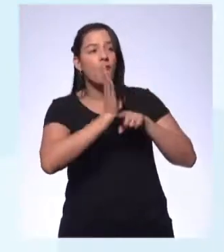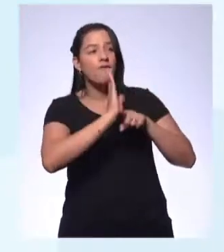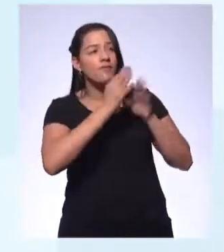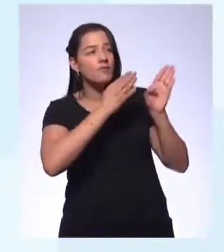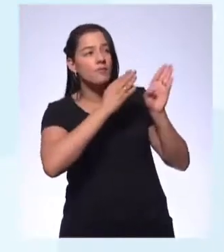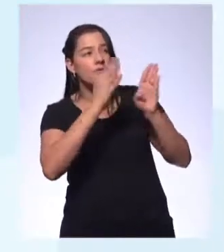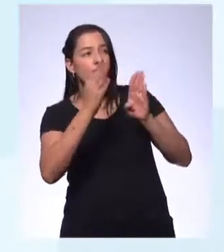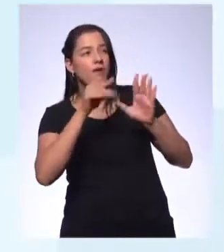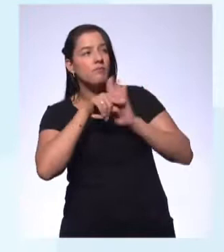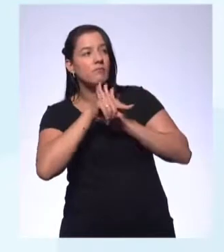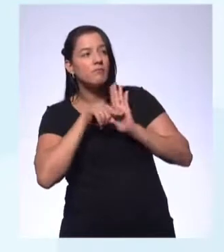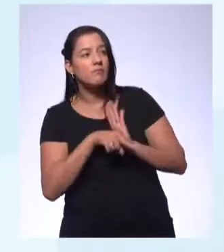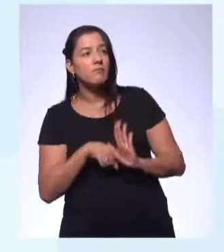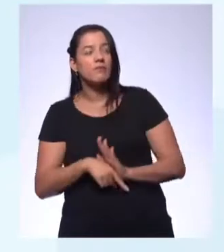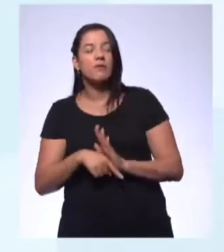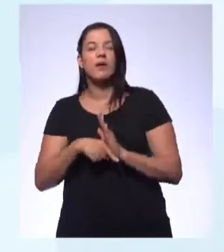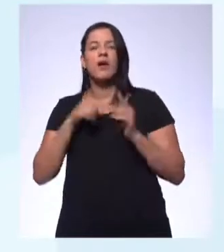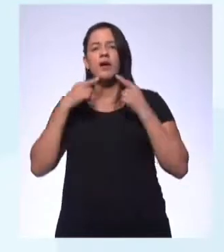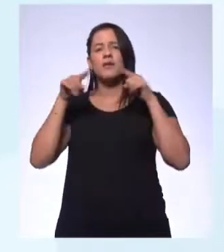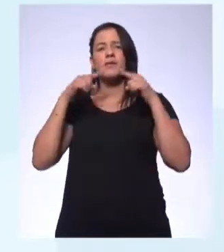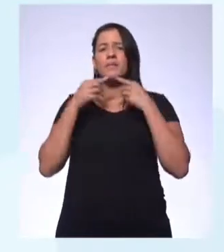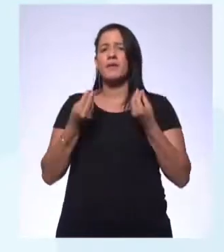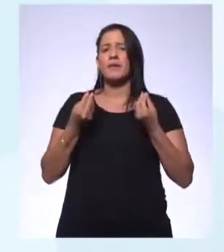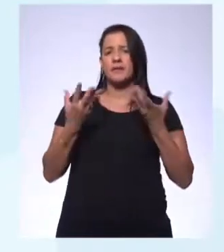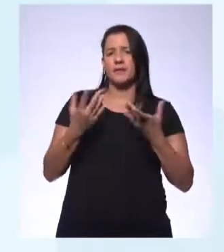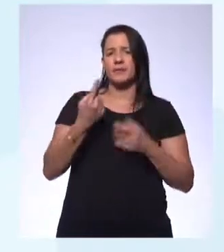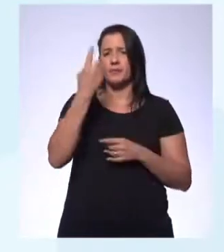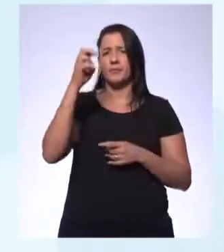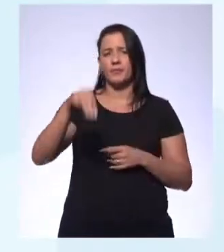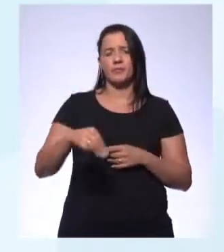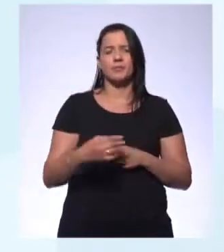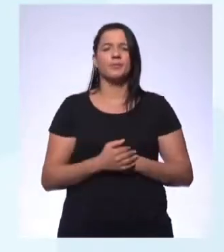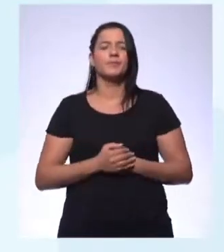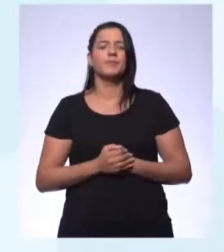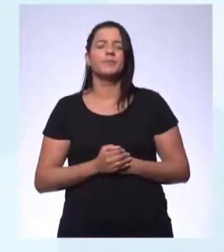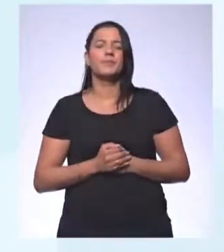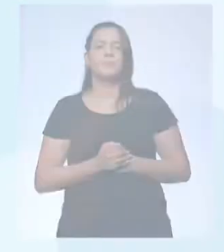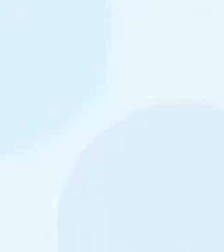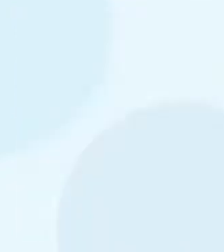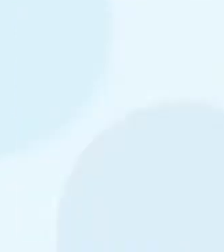aula anterior? E vamos comentar aí. Um minuto e a gente já volta.